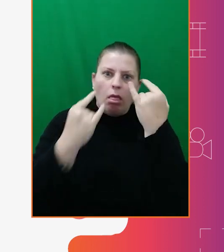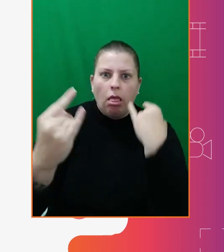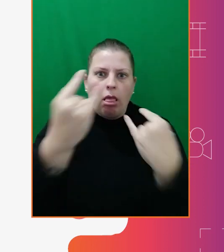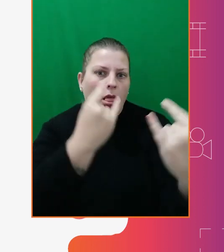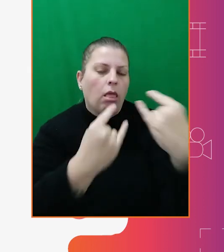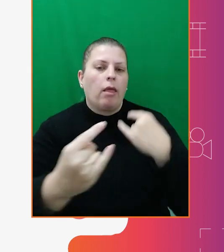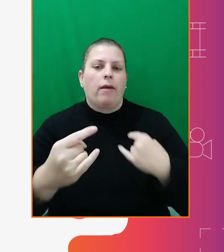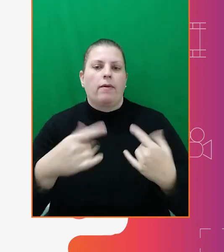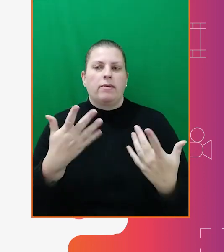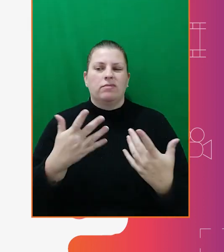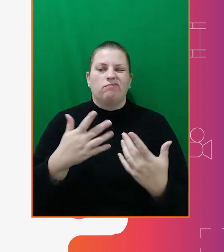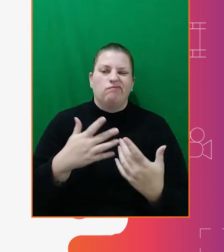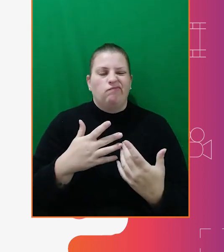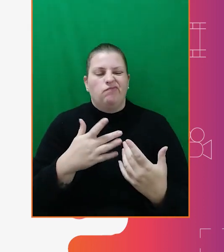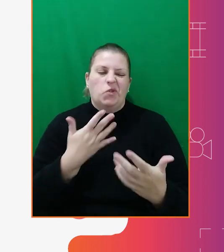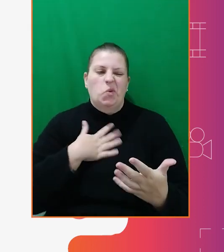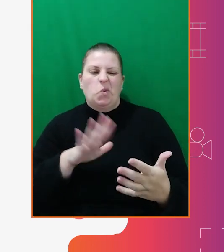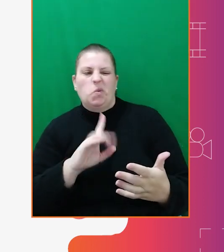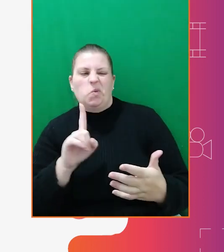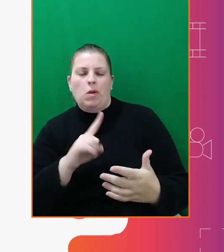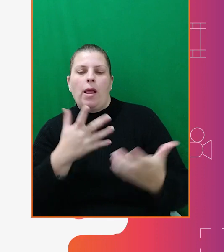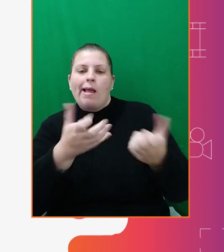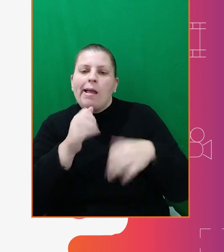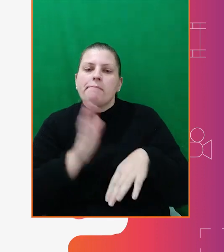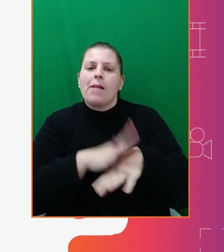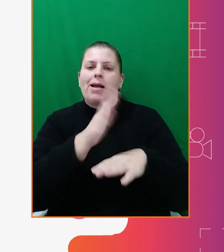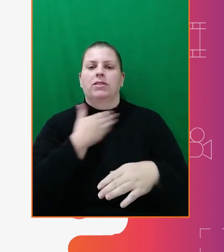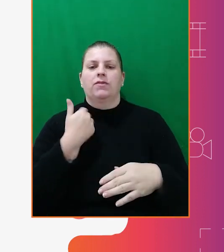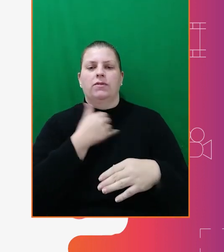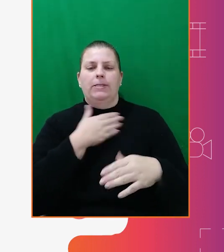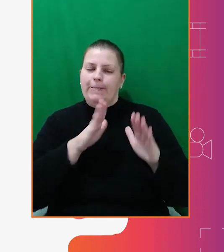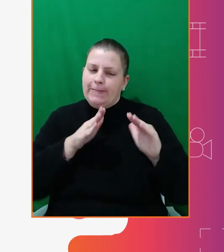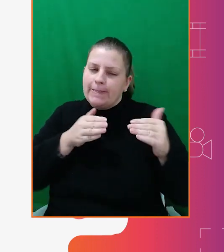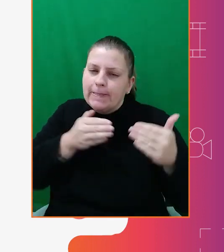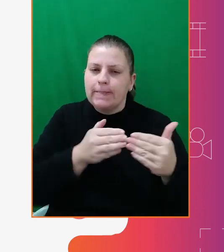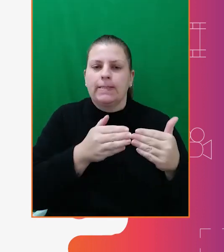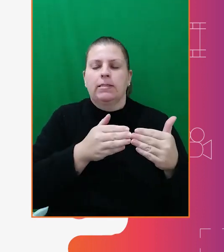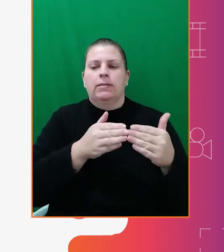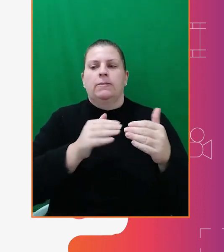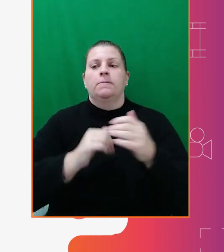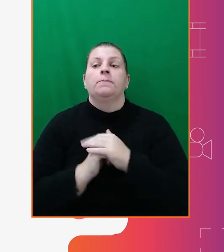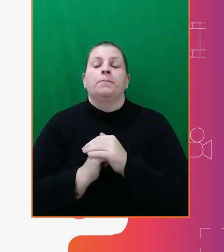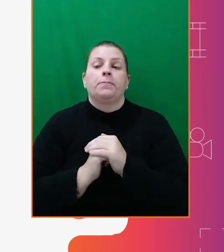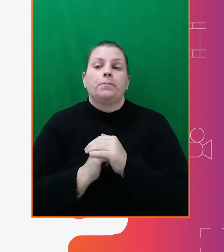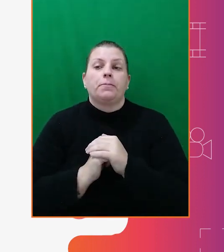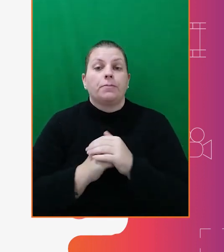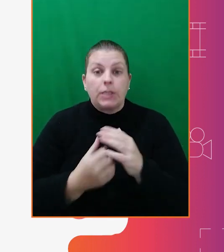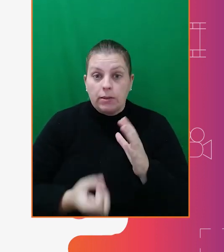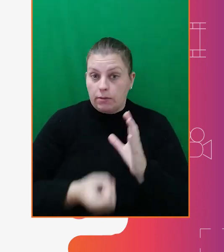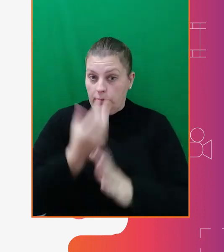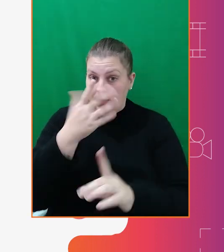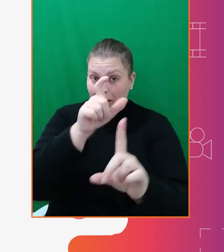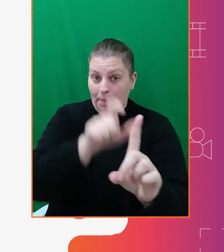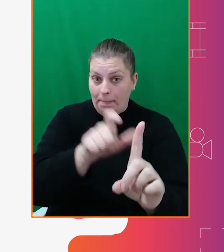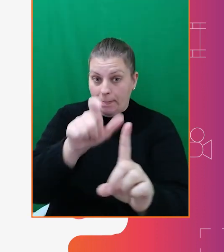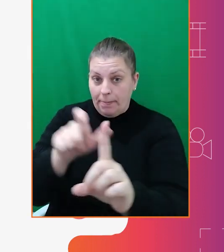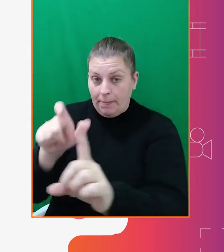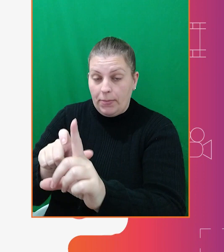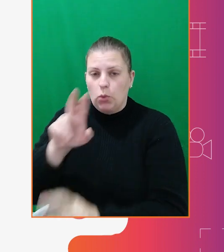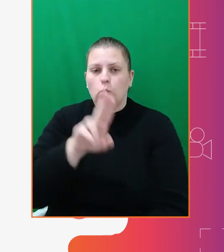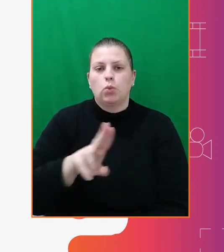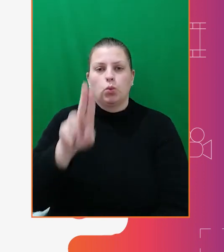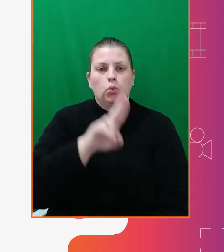comuns que têm o perfil do personagem e podem fazer e criar essas vozes. Não há uma regra, e sim a